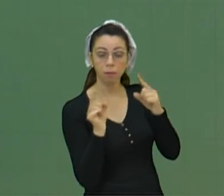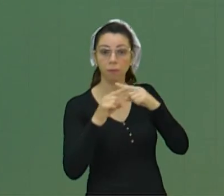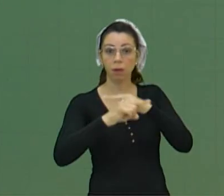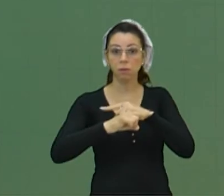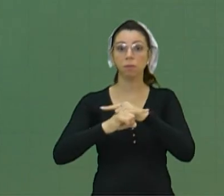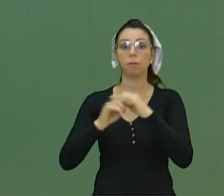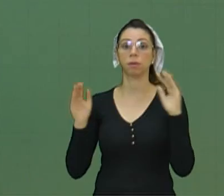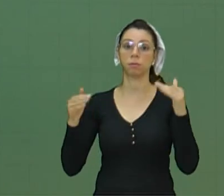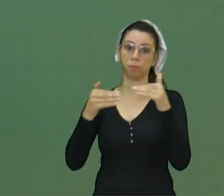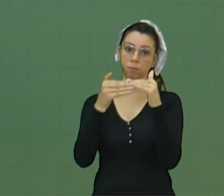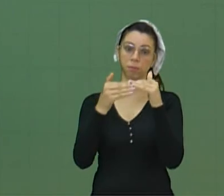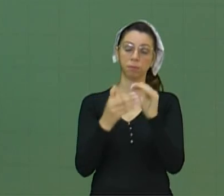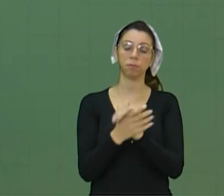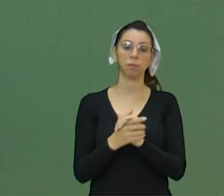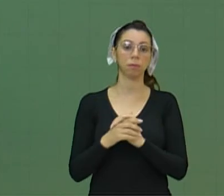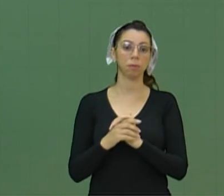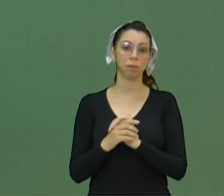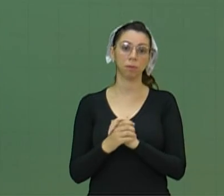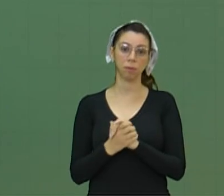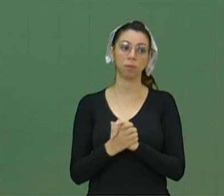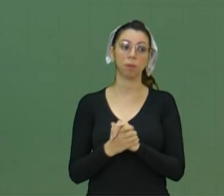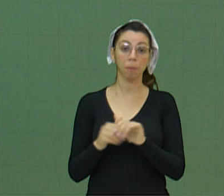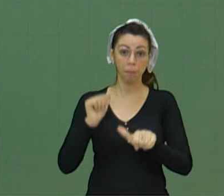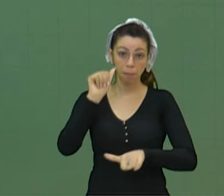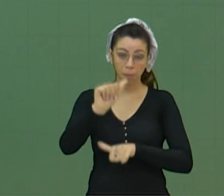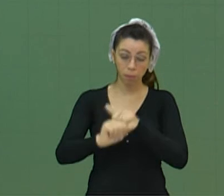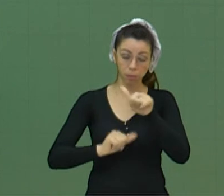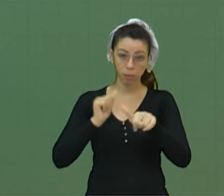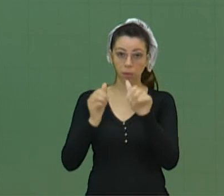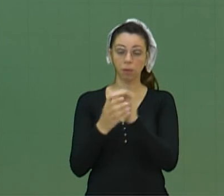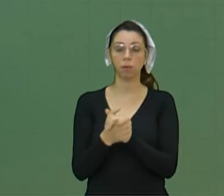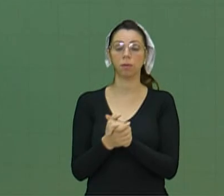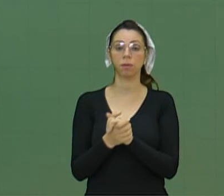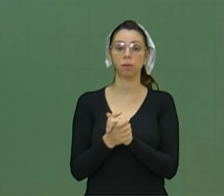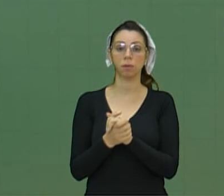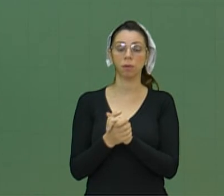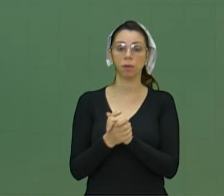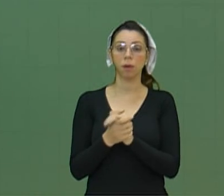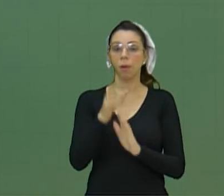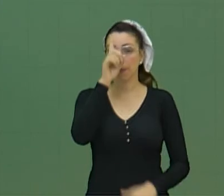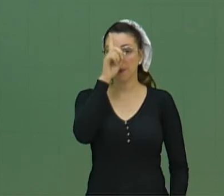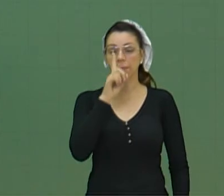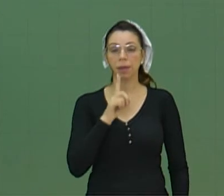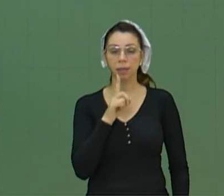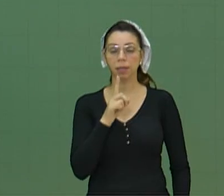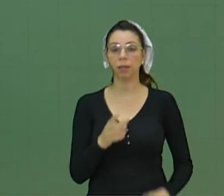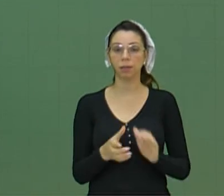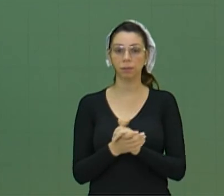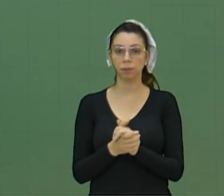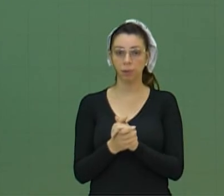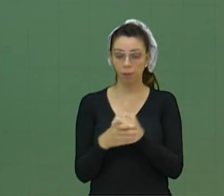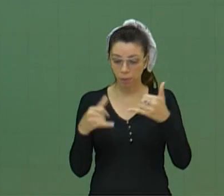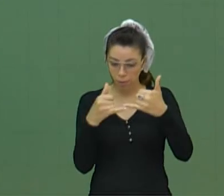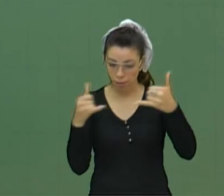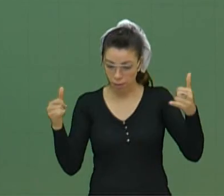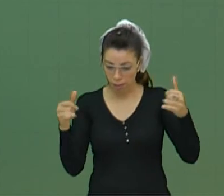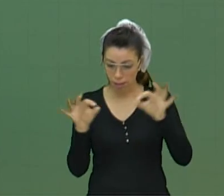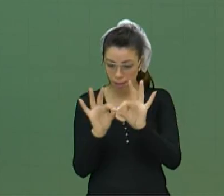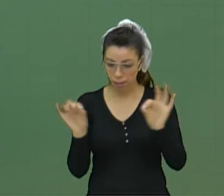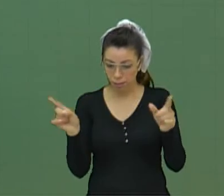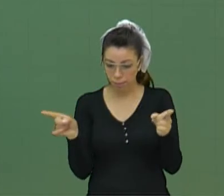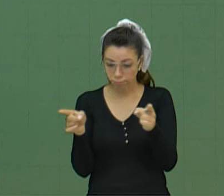é o contrário. A setinha amarela aqui, ó. Quando a área diminui, o que acontece com a